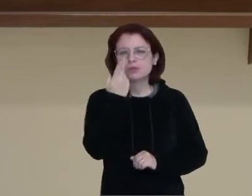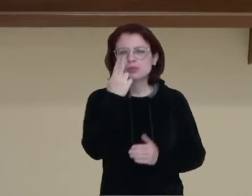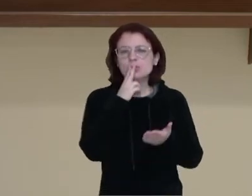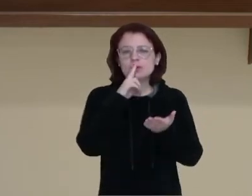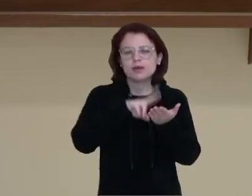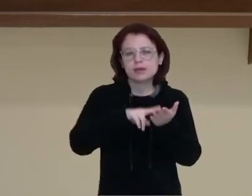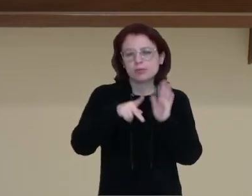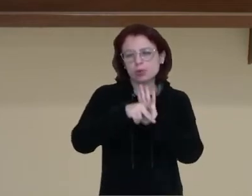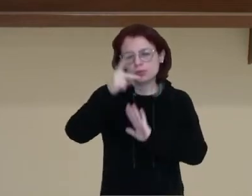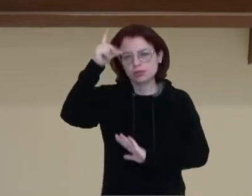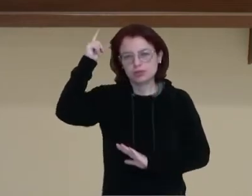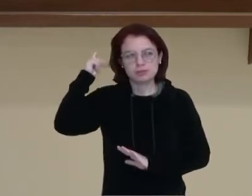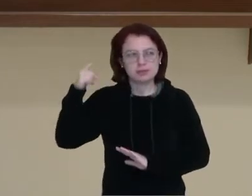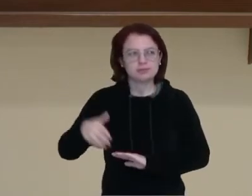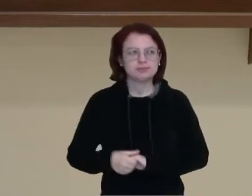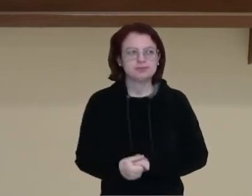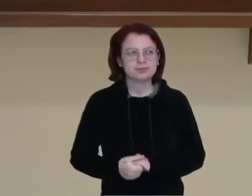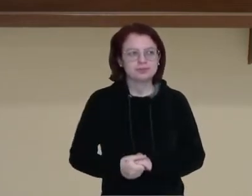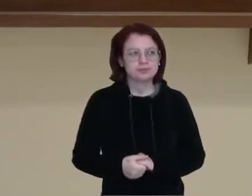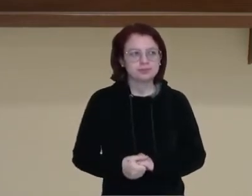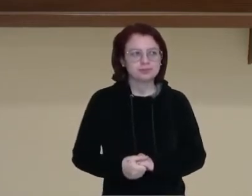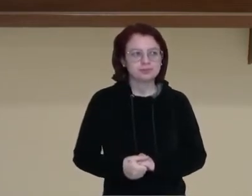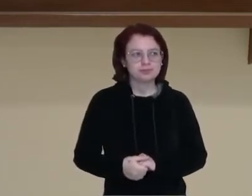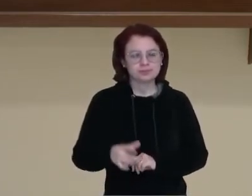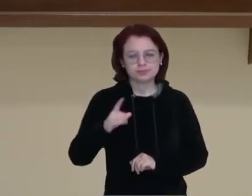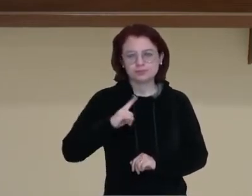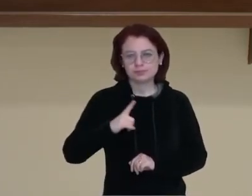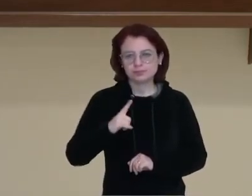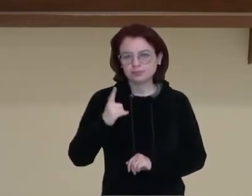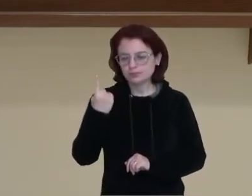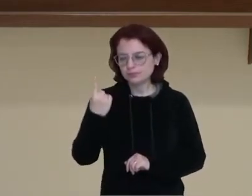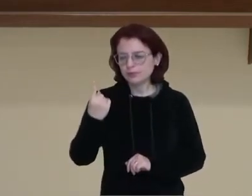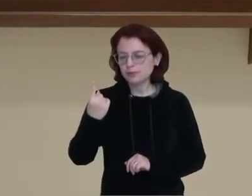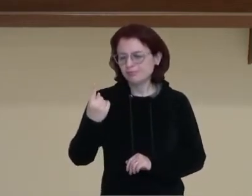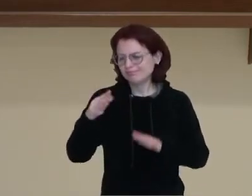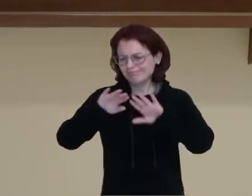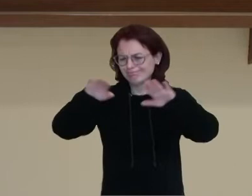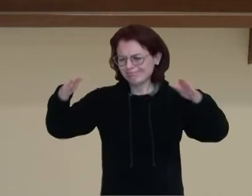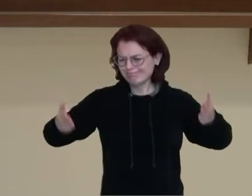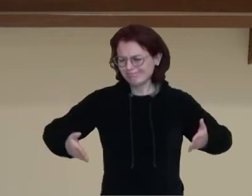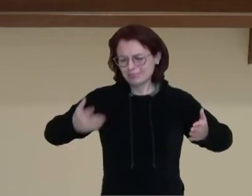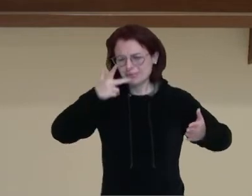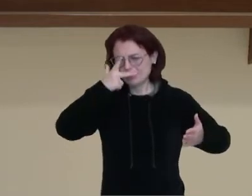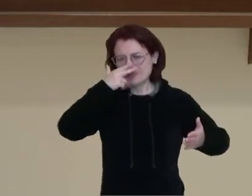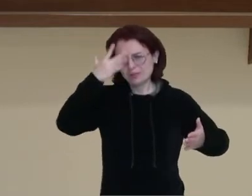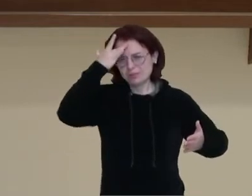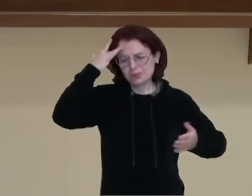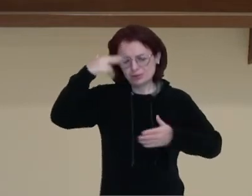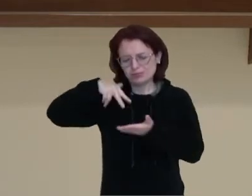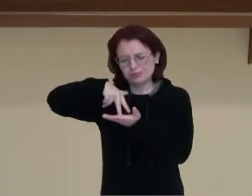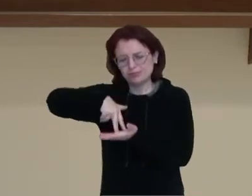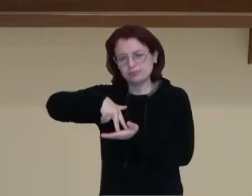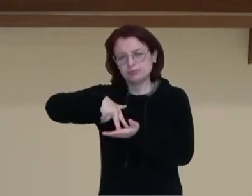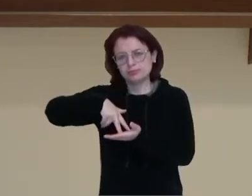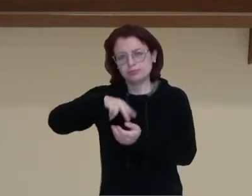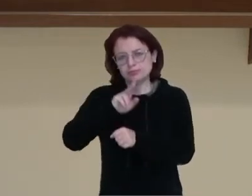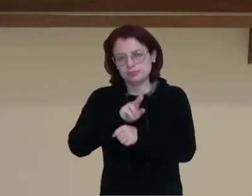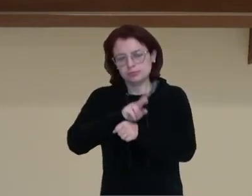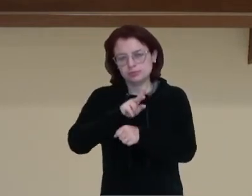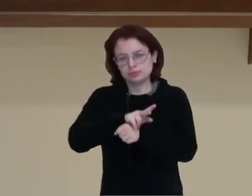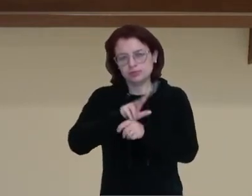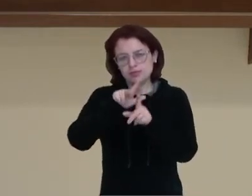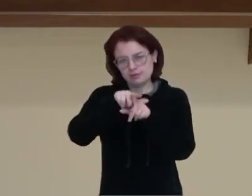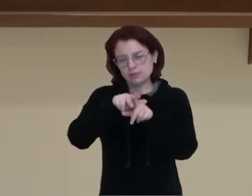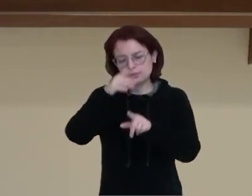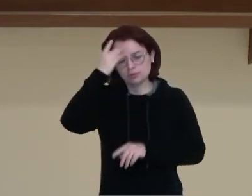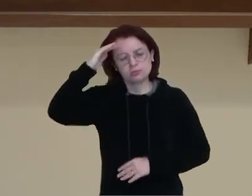Como é que funcionava isso? Tinha uma espécie de guarita, que ficava um cavaleiro, né, com seu cavalo, né, descansado. Então,